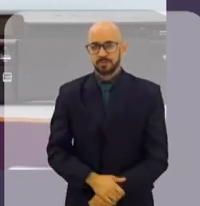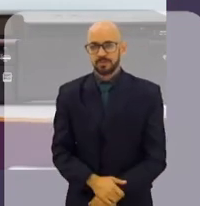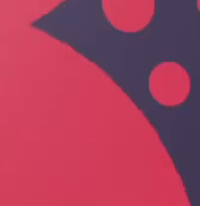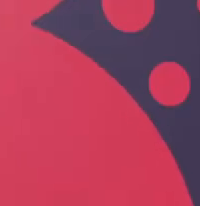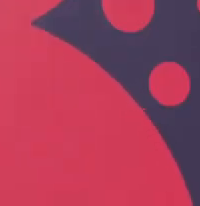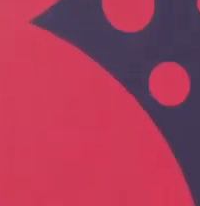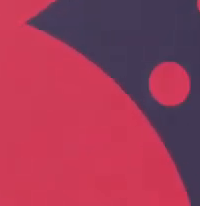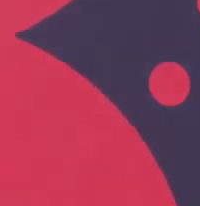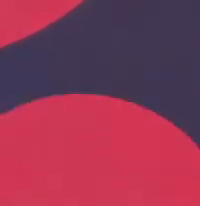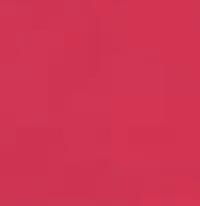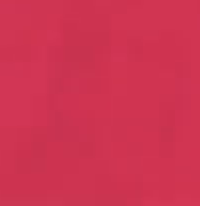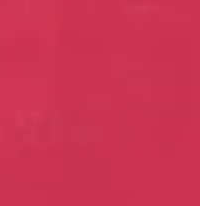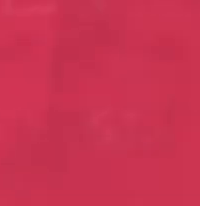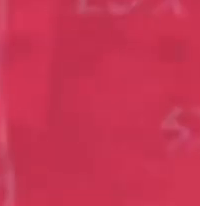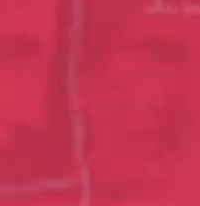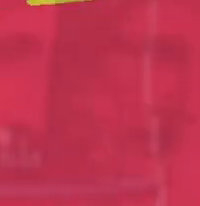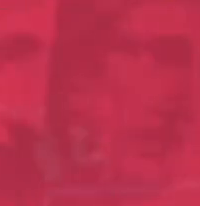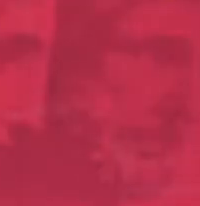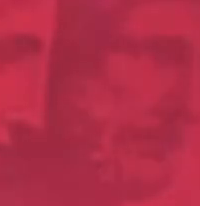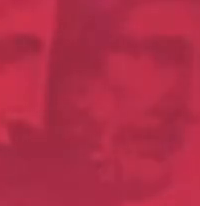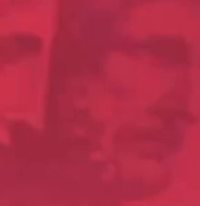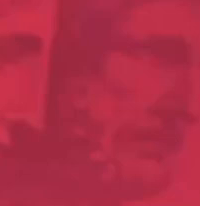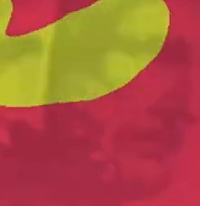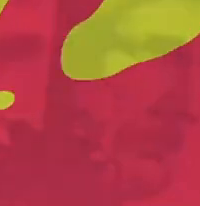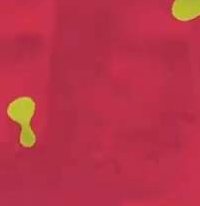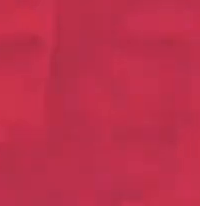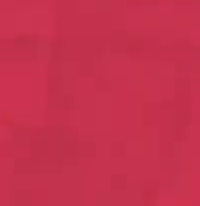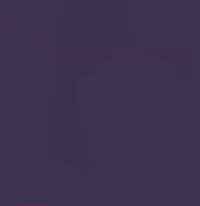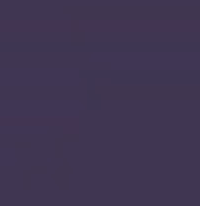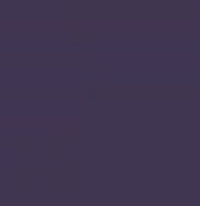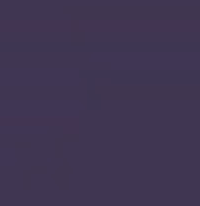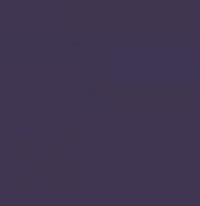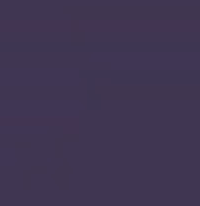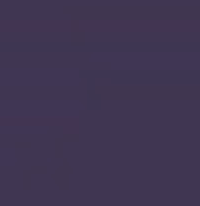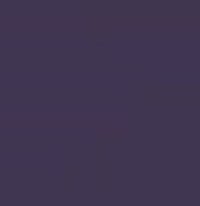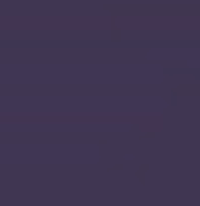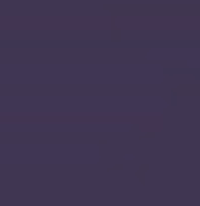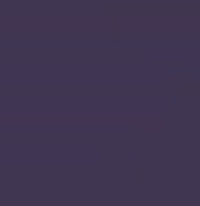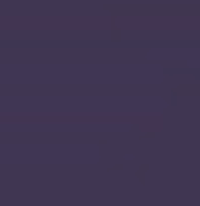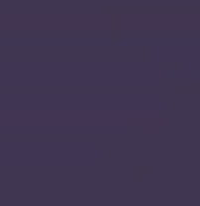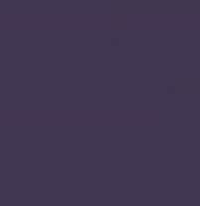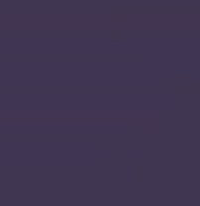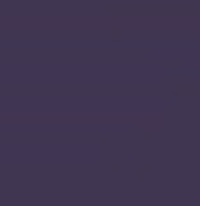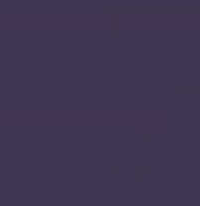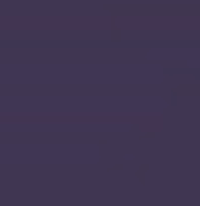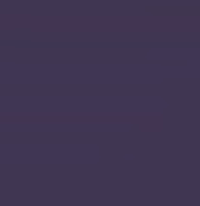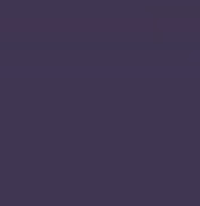minuto.